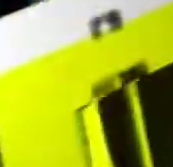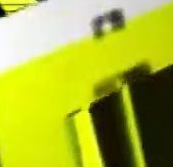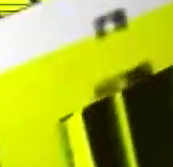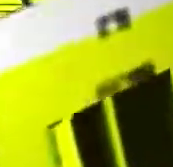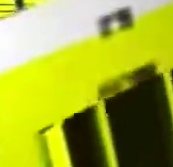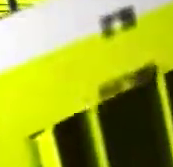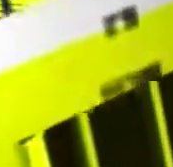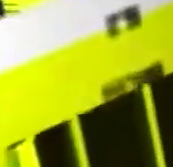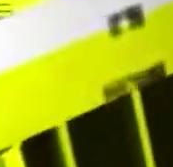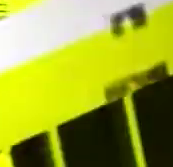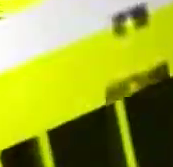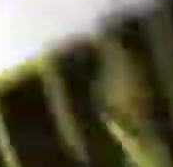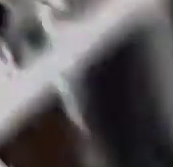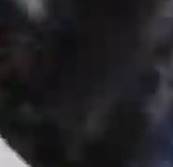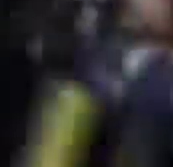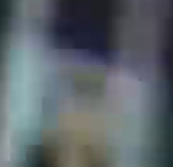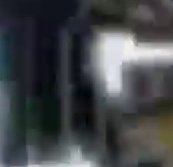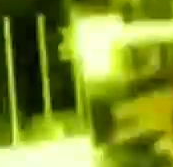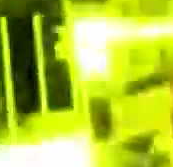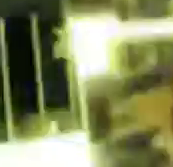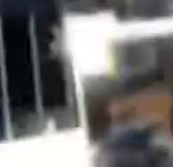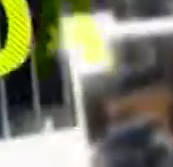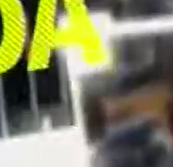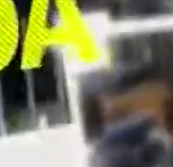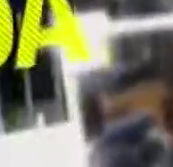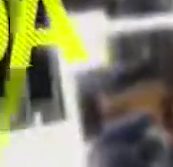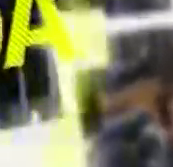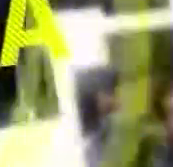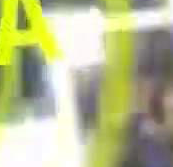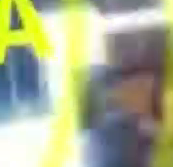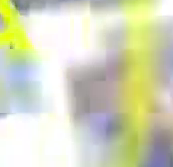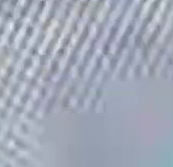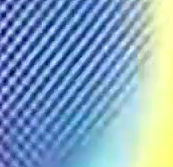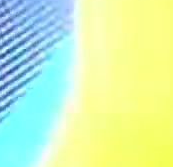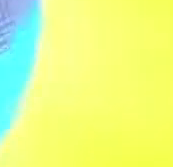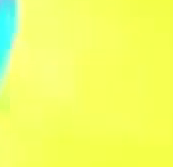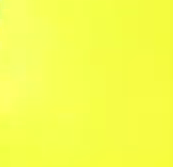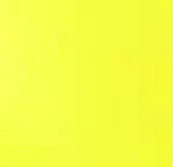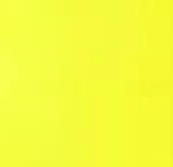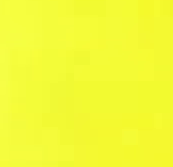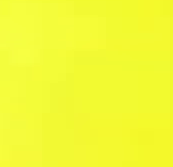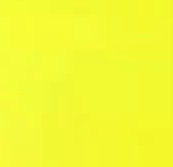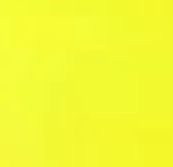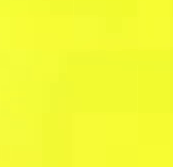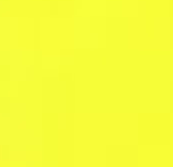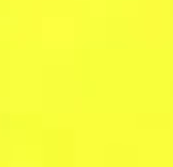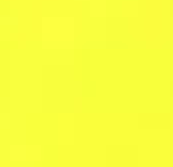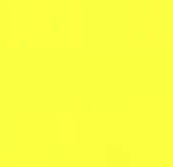Um segundo encaminhamento. Ministério de Santos, no meu estado de São Paulo.